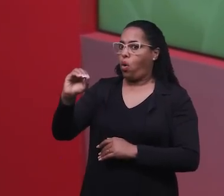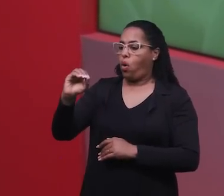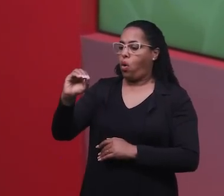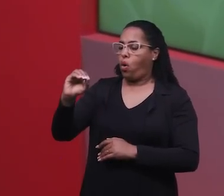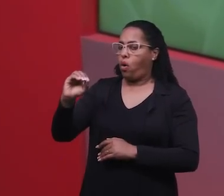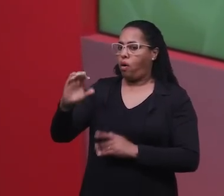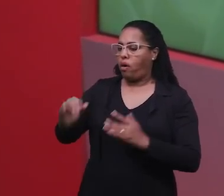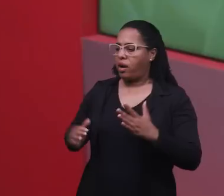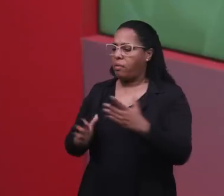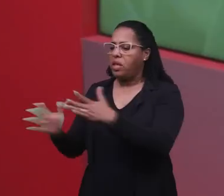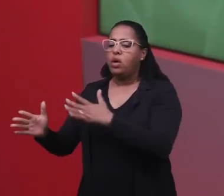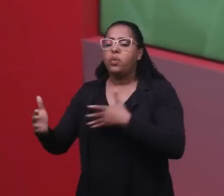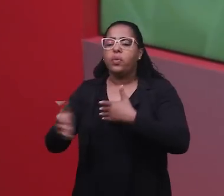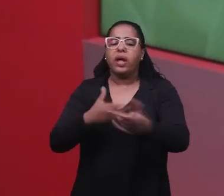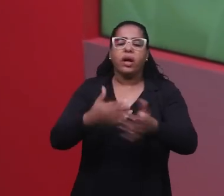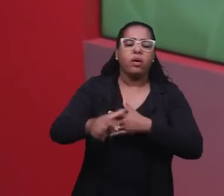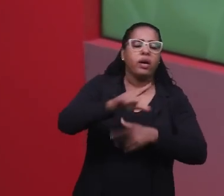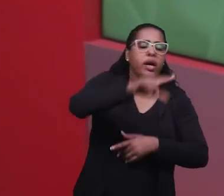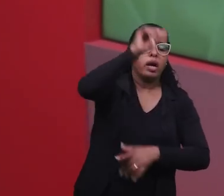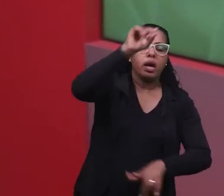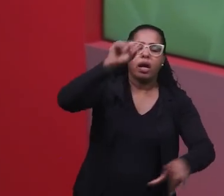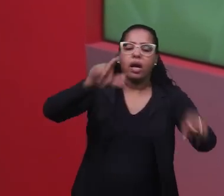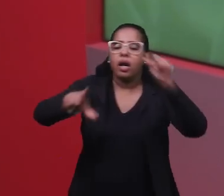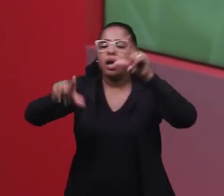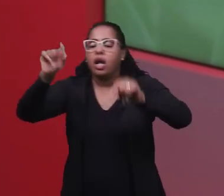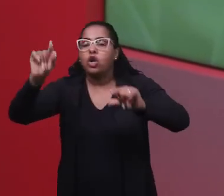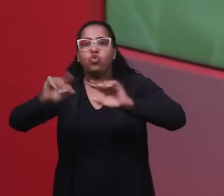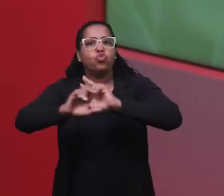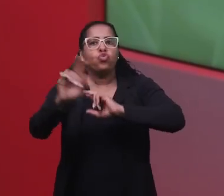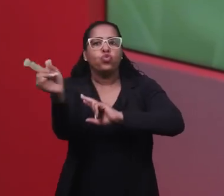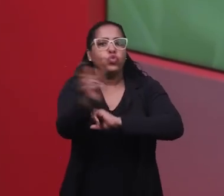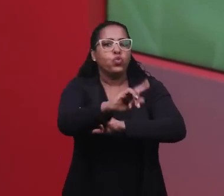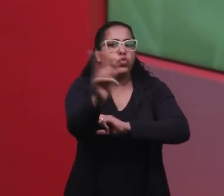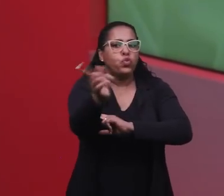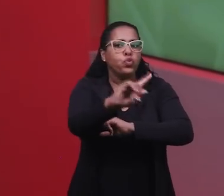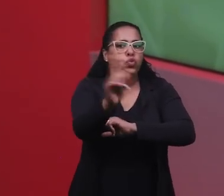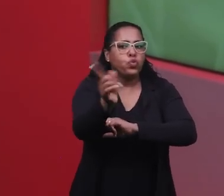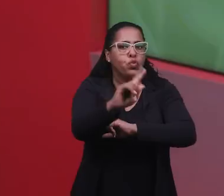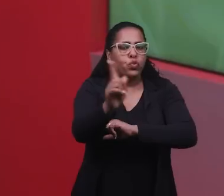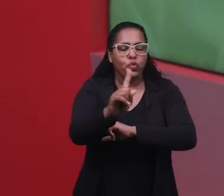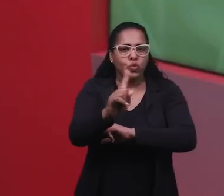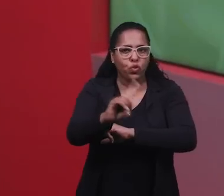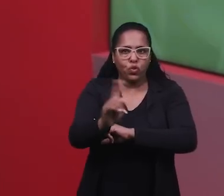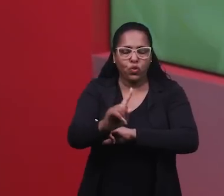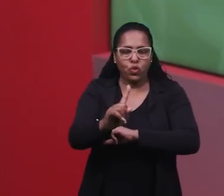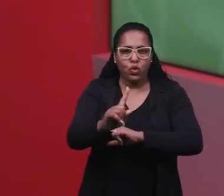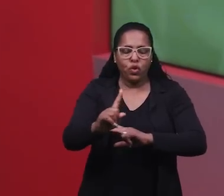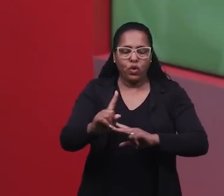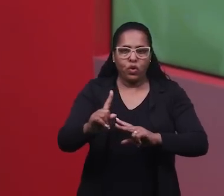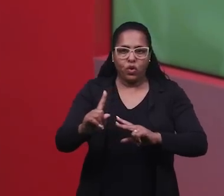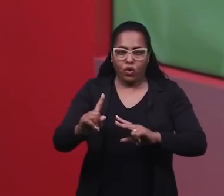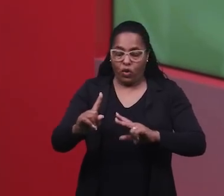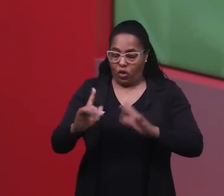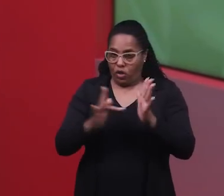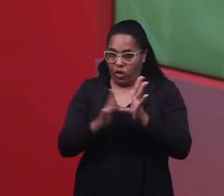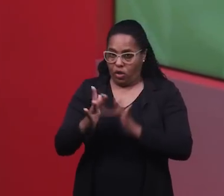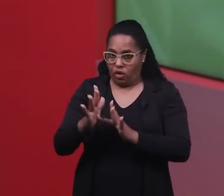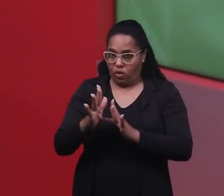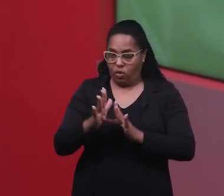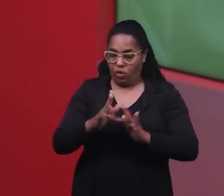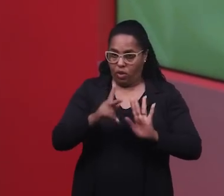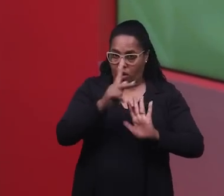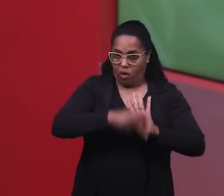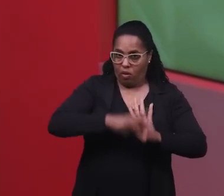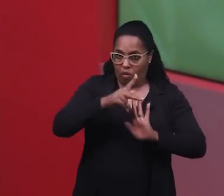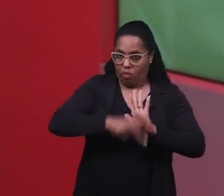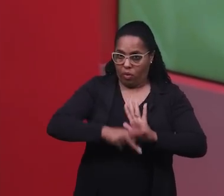o caminho e não é uma opção qualquer, uma via alternativa ou secundária. Jesus não é um projeto